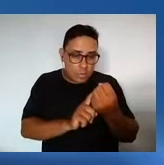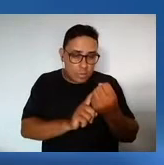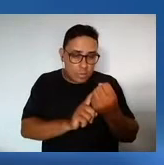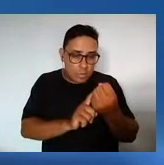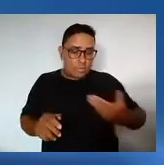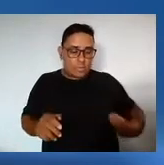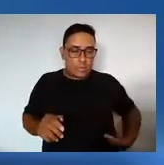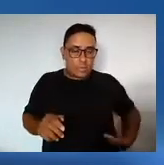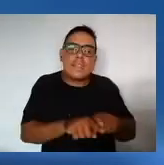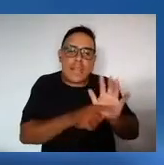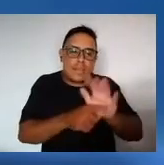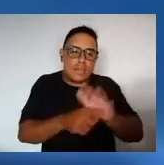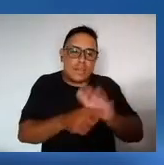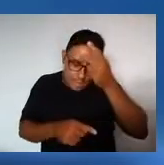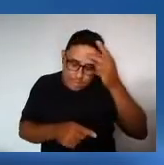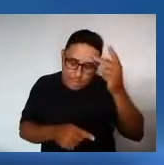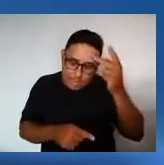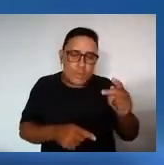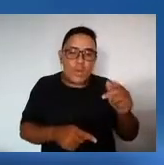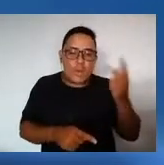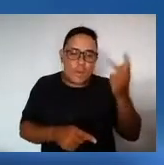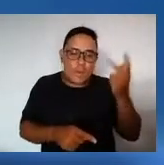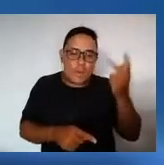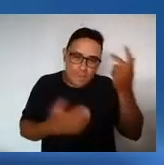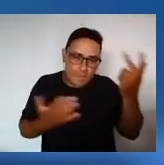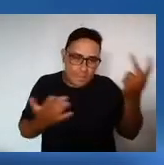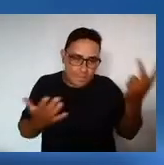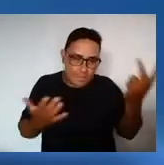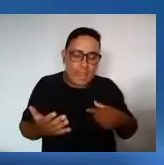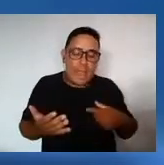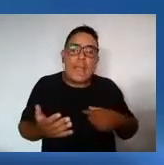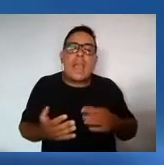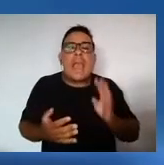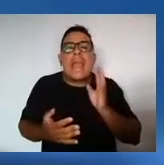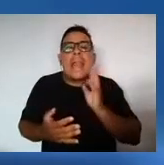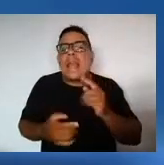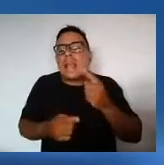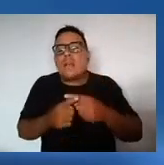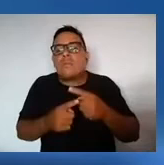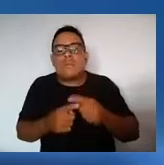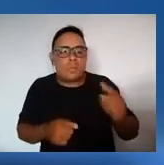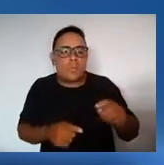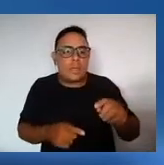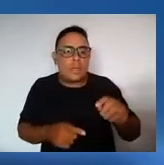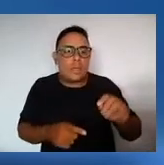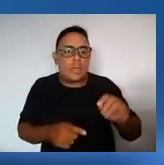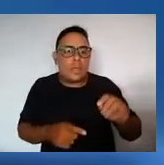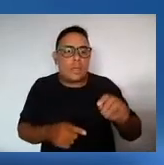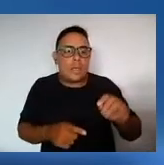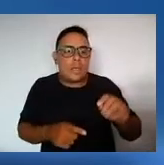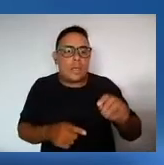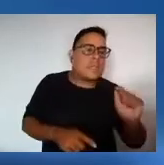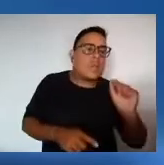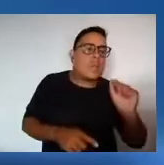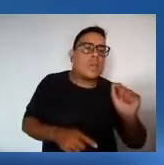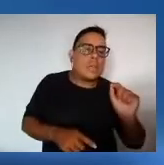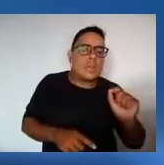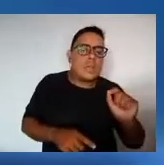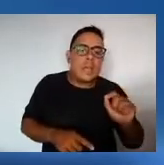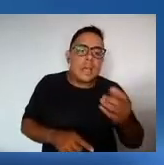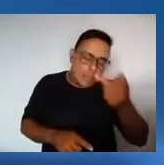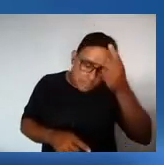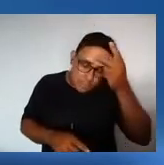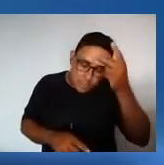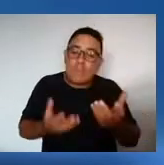suas análises de investimento. E é interessante que o tema ESG, a gente percebe que tá na boca da galera,